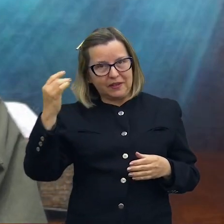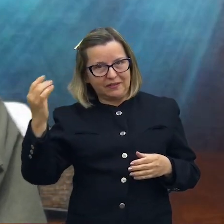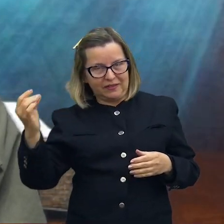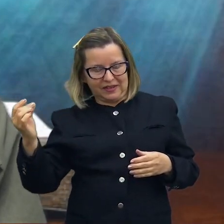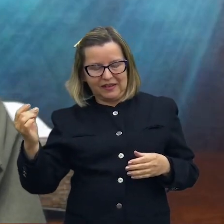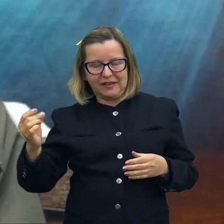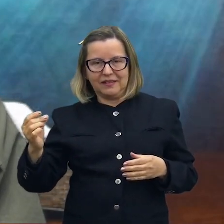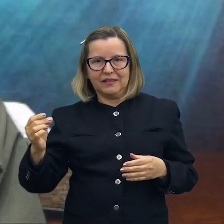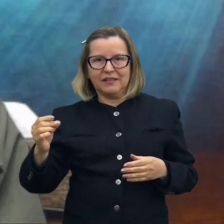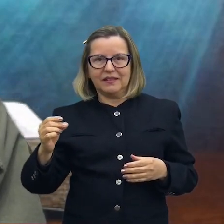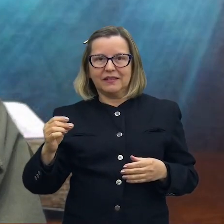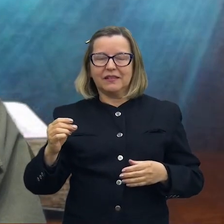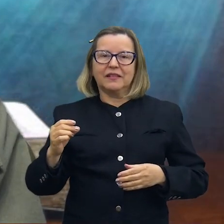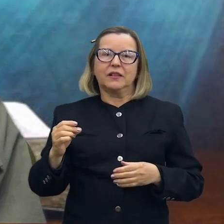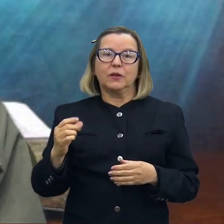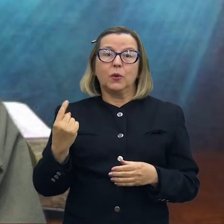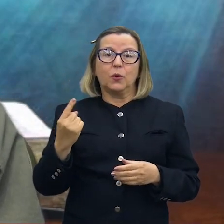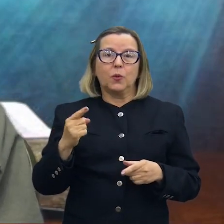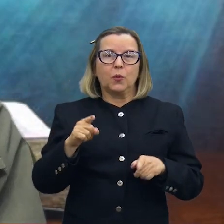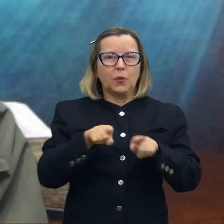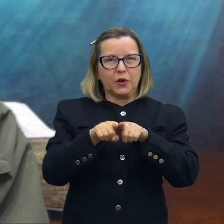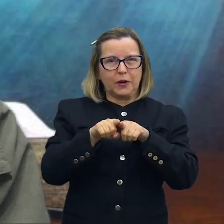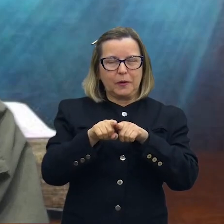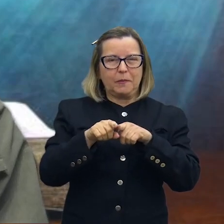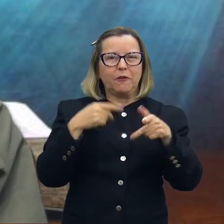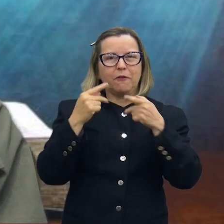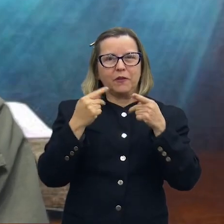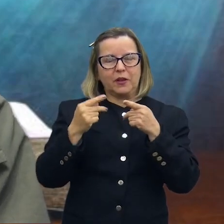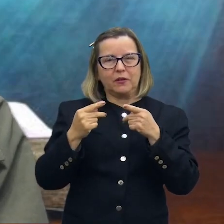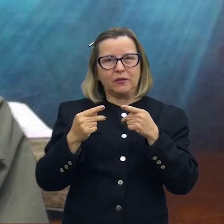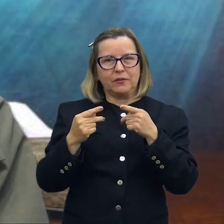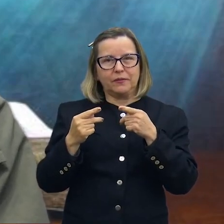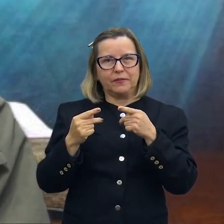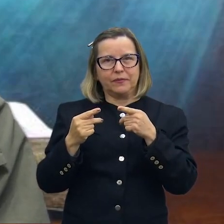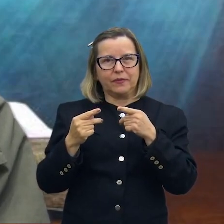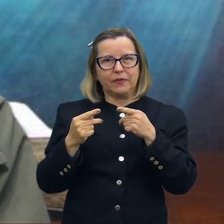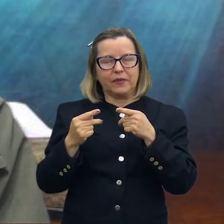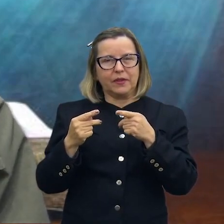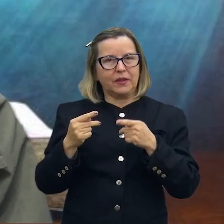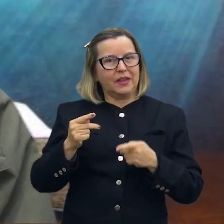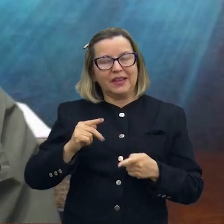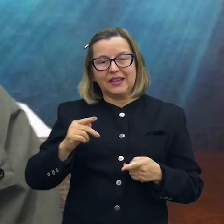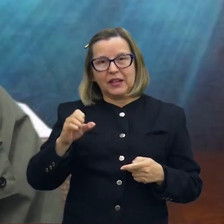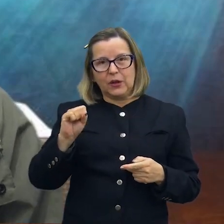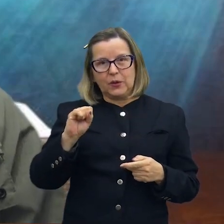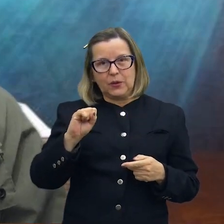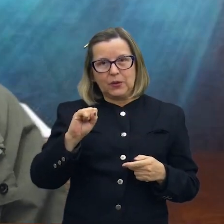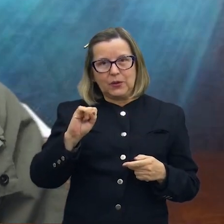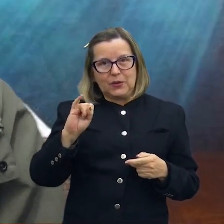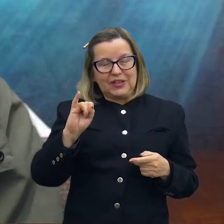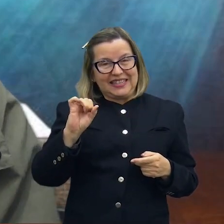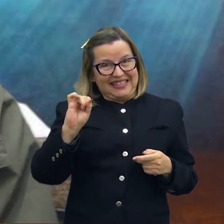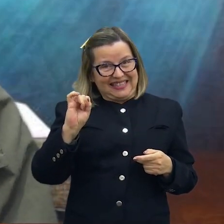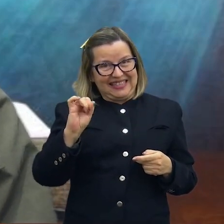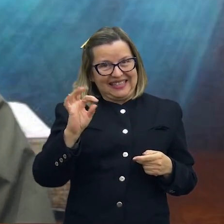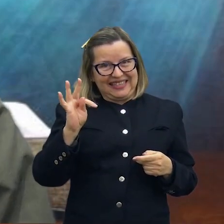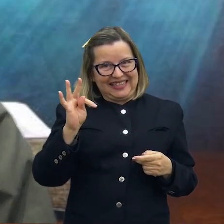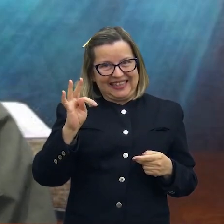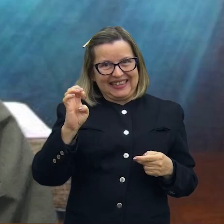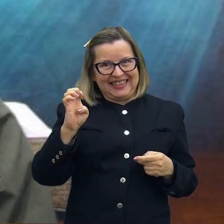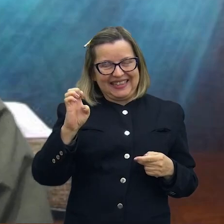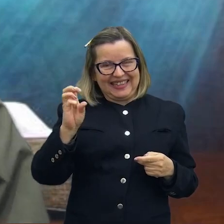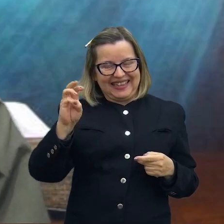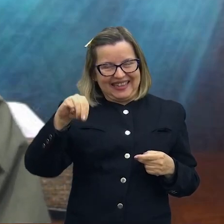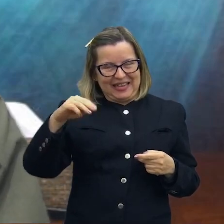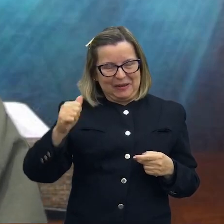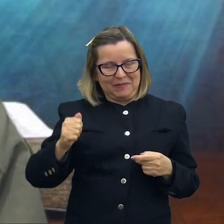viagens nossas, um irmão disse o seguinte, que não é sistema capitalista, é sistema capitalista, é o sistema